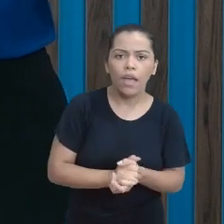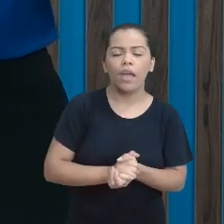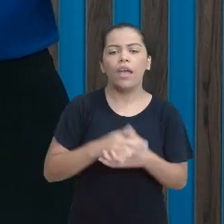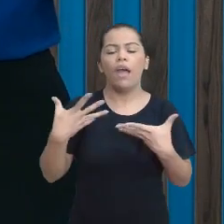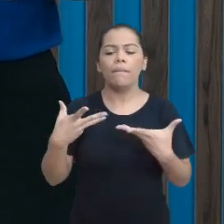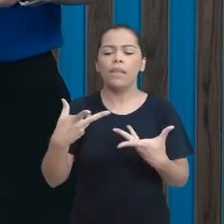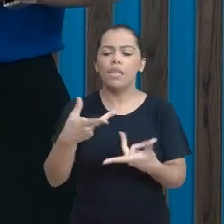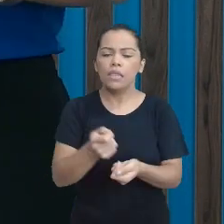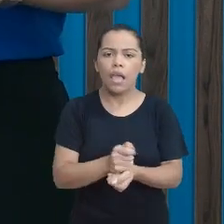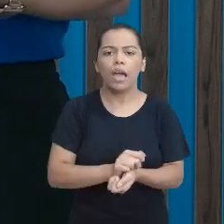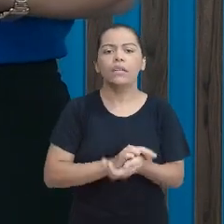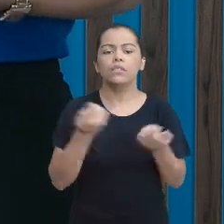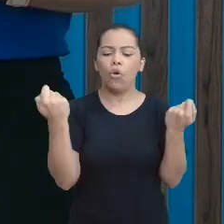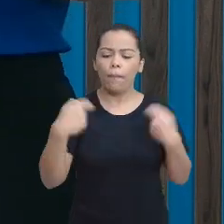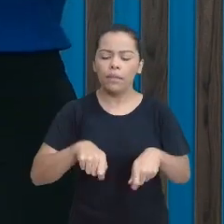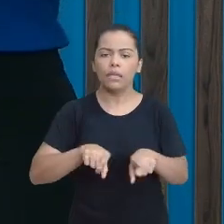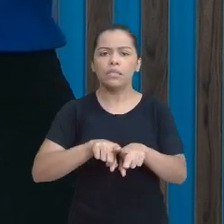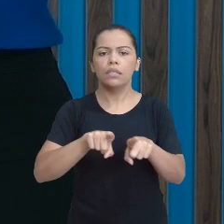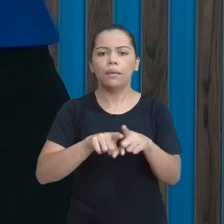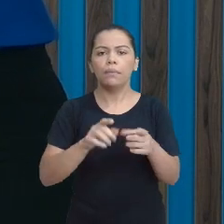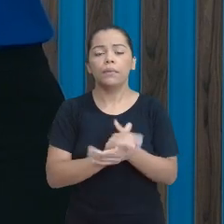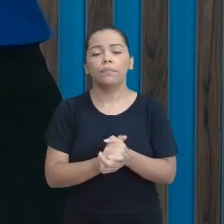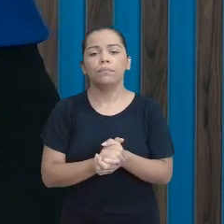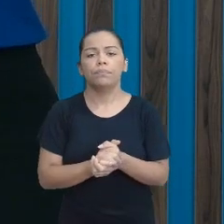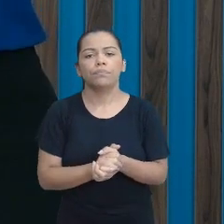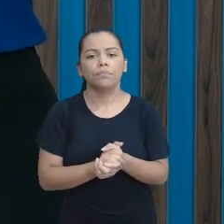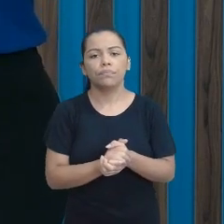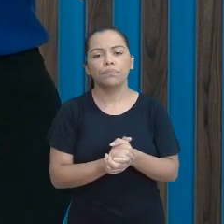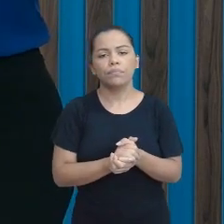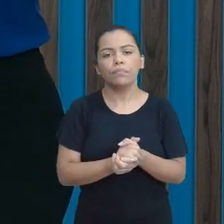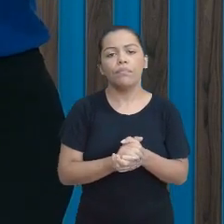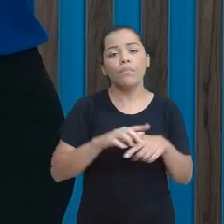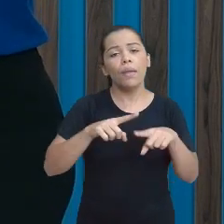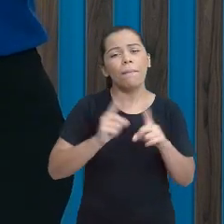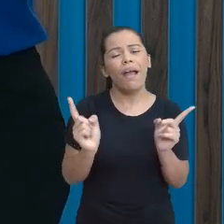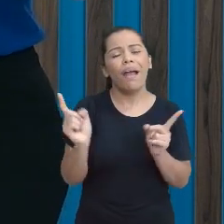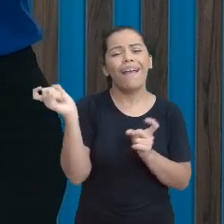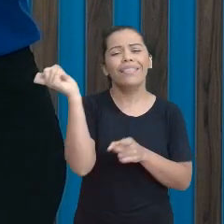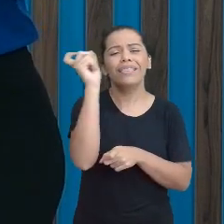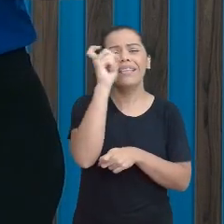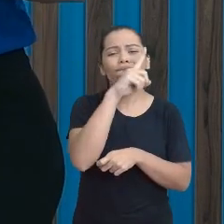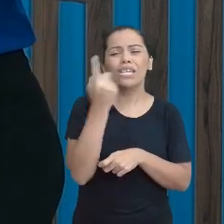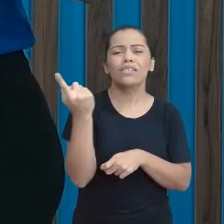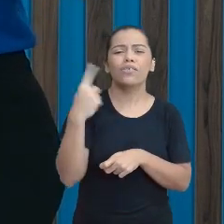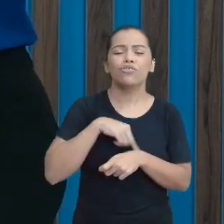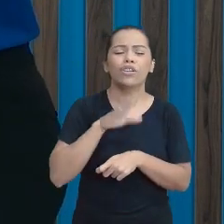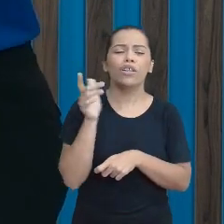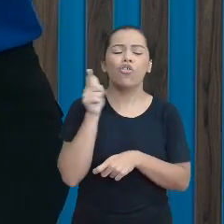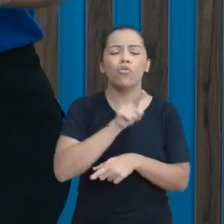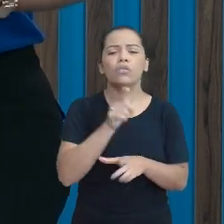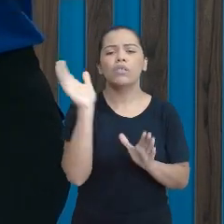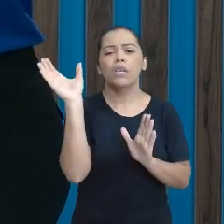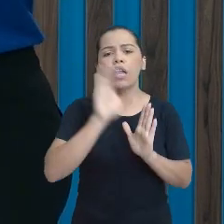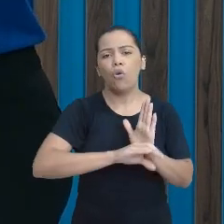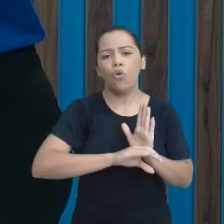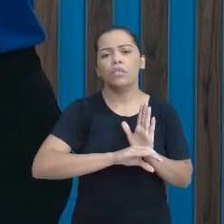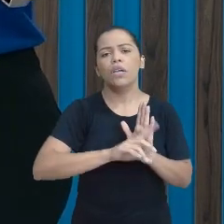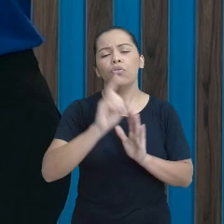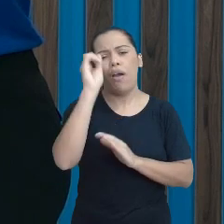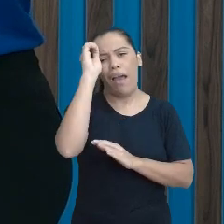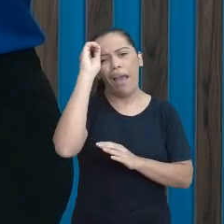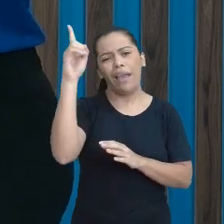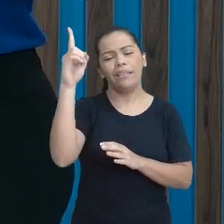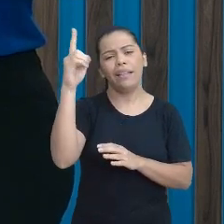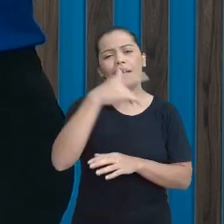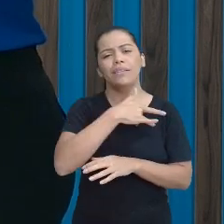sem dúvida alguma. Mas a gente, dificilmente a gente traz esse conceito, essa ideia de saúde e